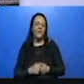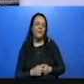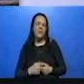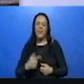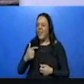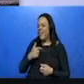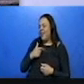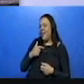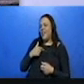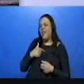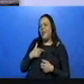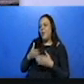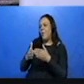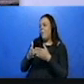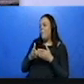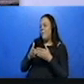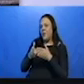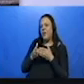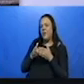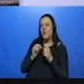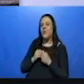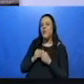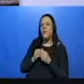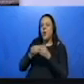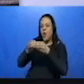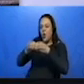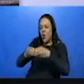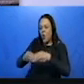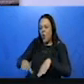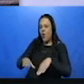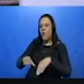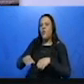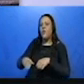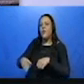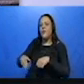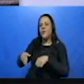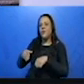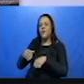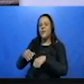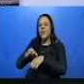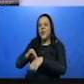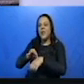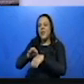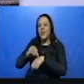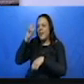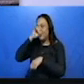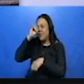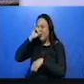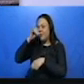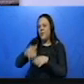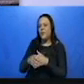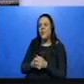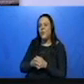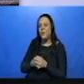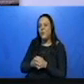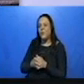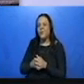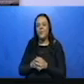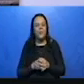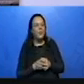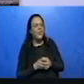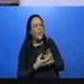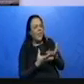peço um rum e ovos com bacon. E aí ele dá um agrado para o menino e ele fala, aceite isso, meu jovem, por você me